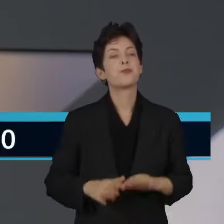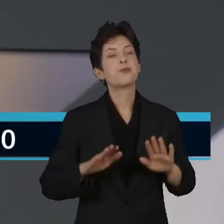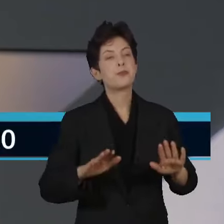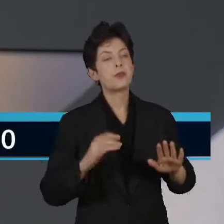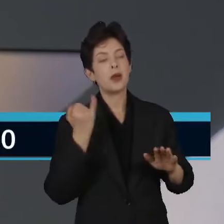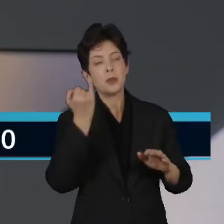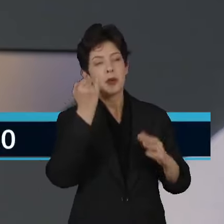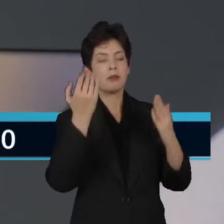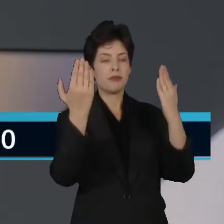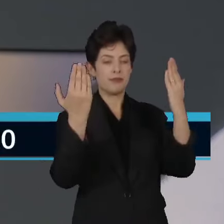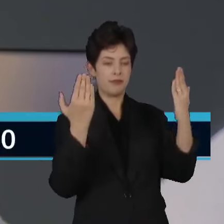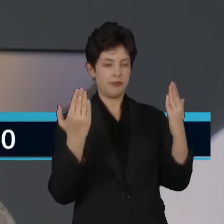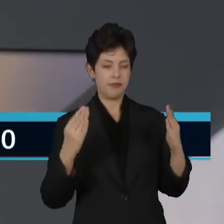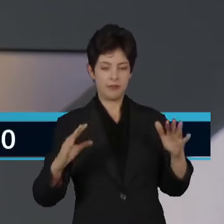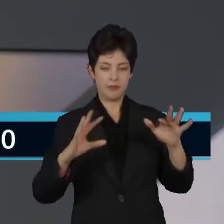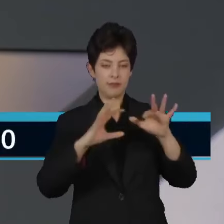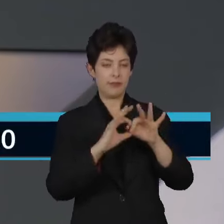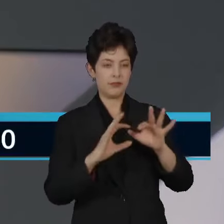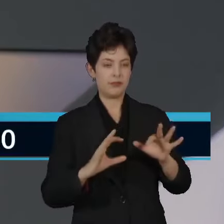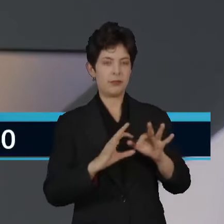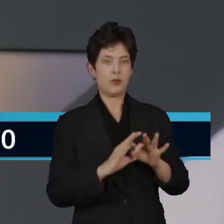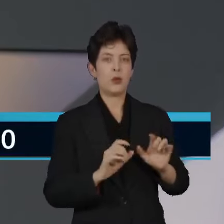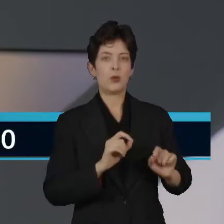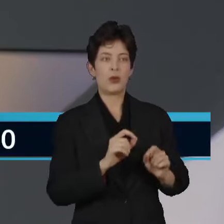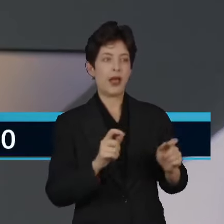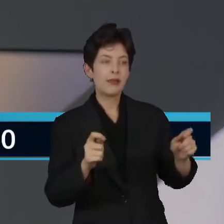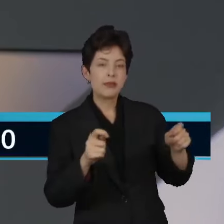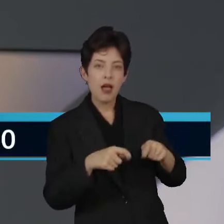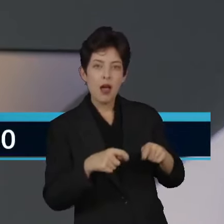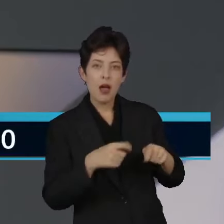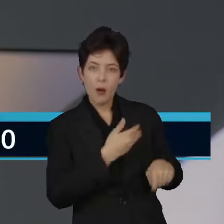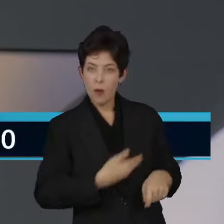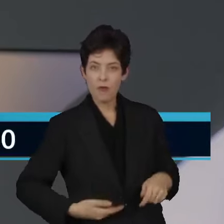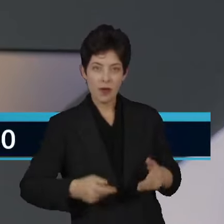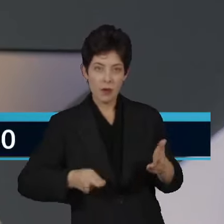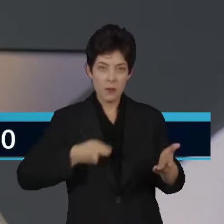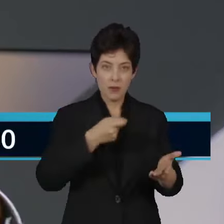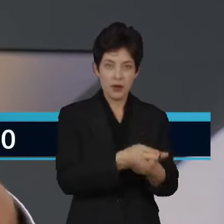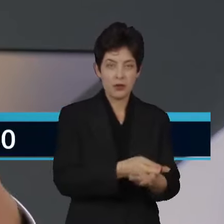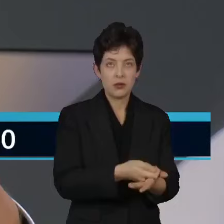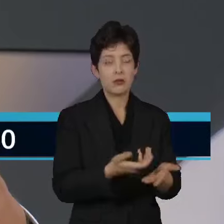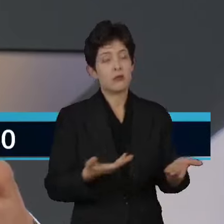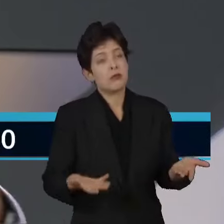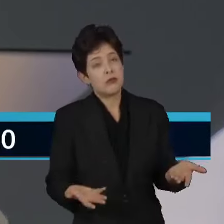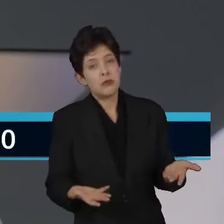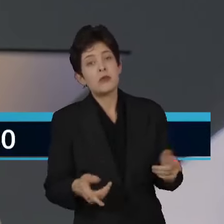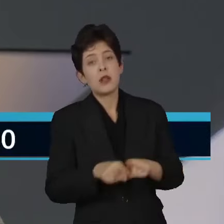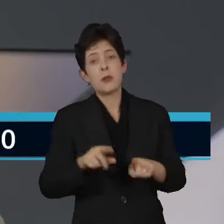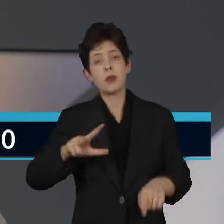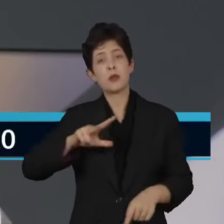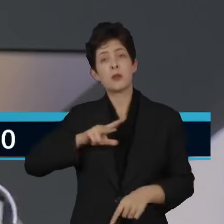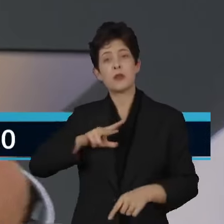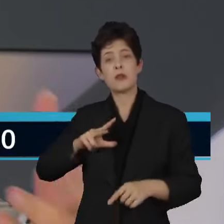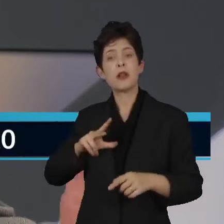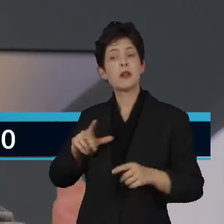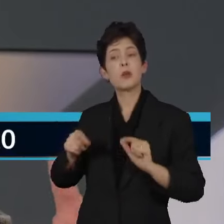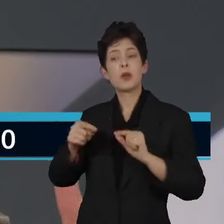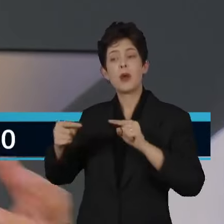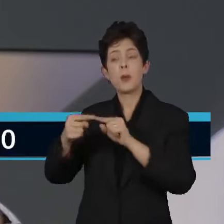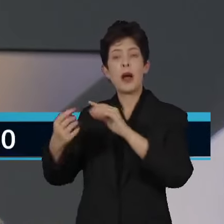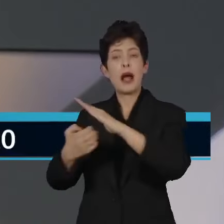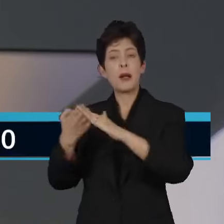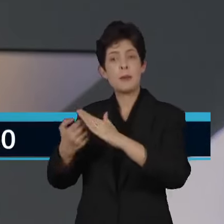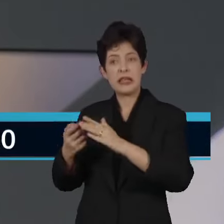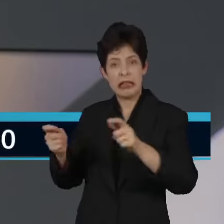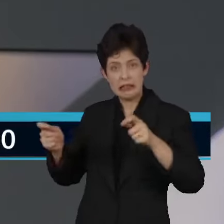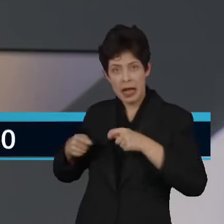tem que vincular esse salário à capacidade do Tesouro. Né? De certa maneira, até no privado, quando se vincula à capacidade da empresa de pagar.